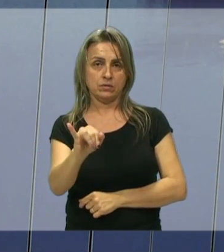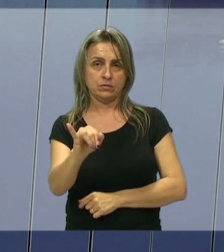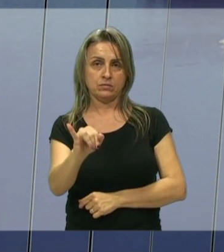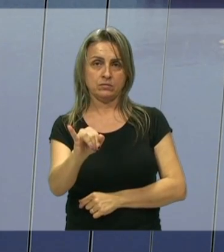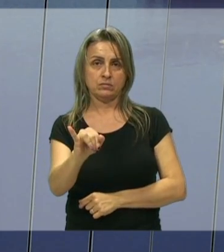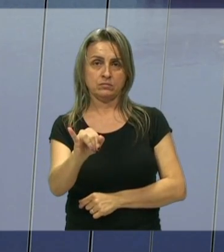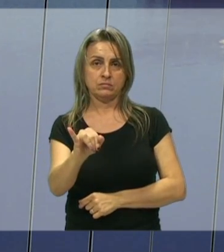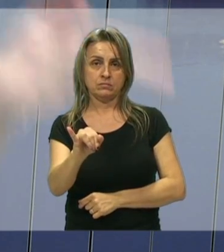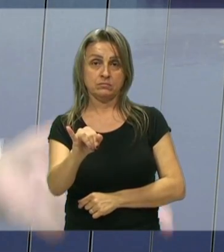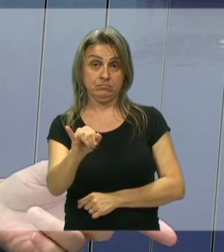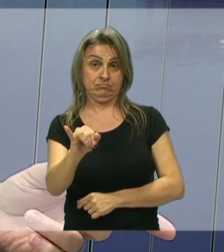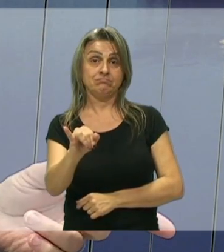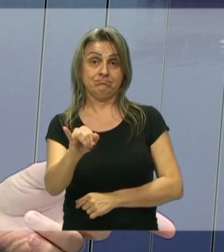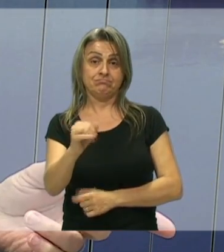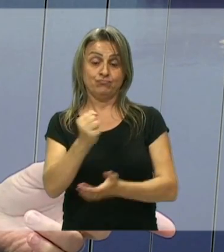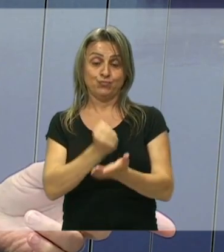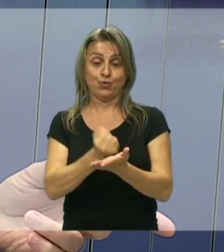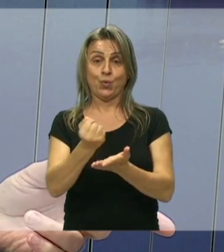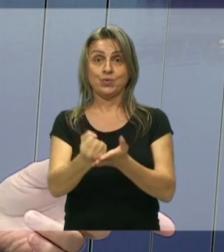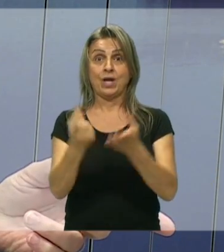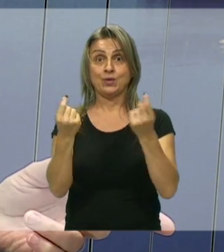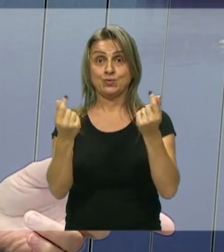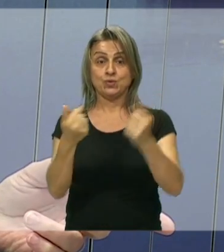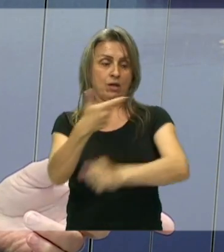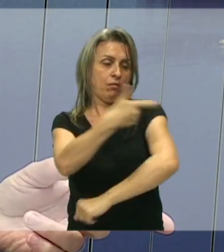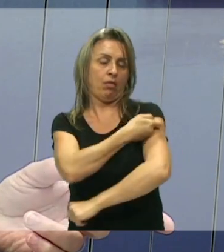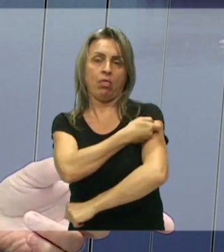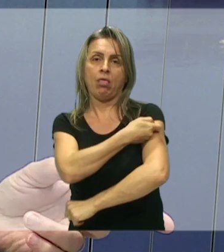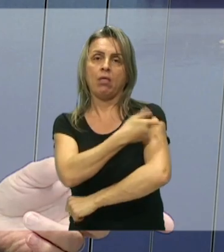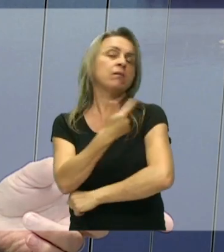Não foi contratado o recurso para vacina.